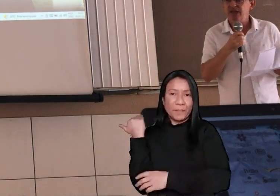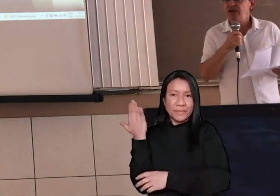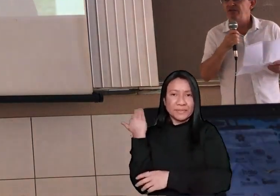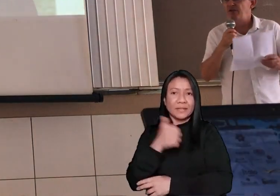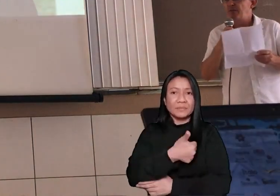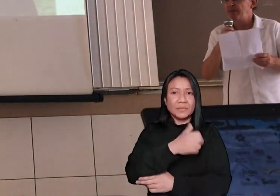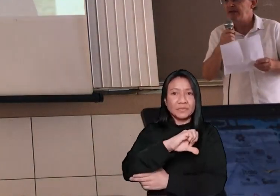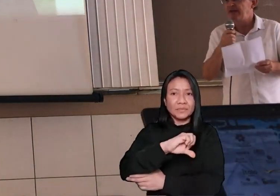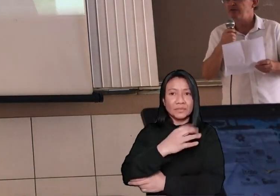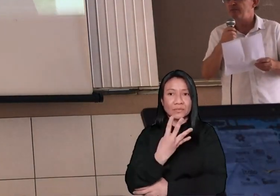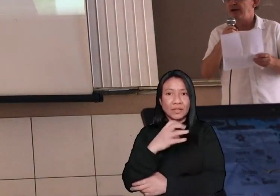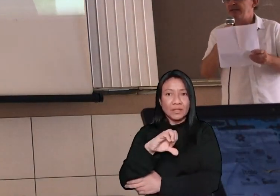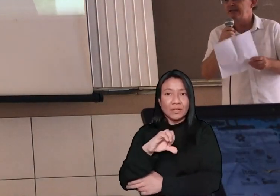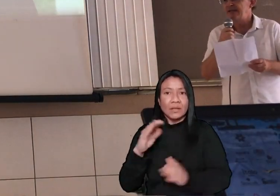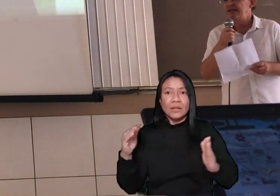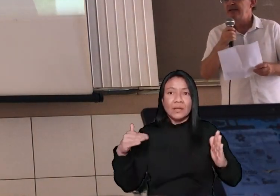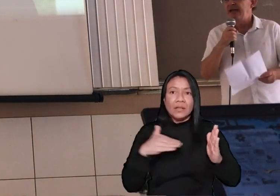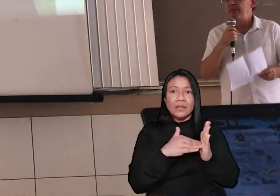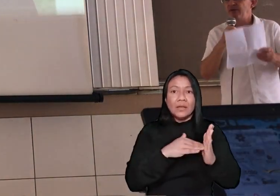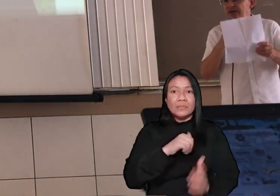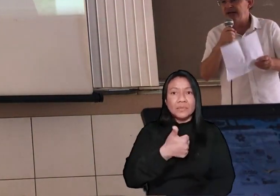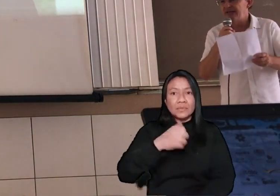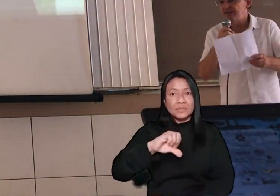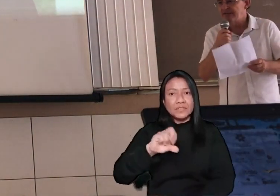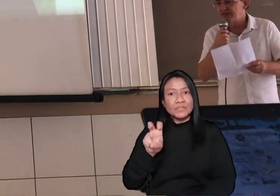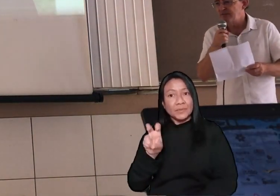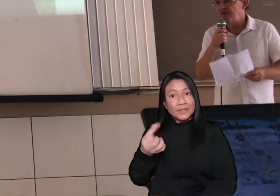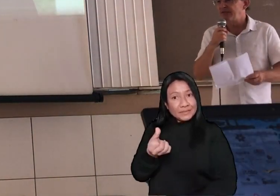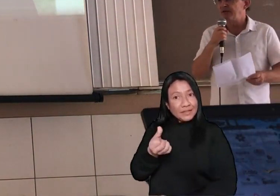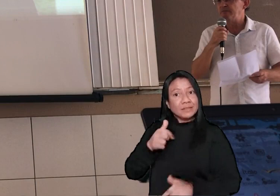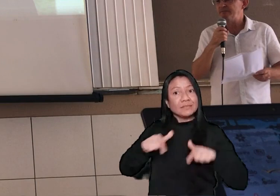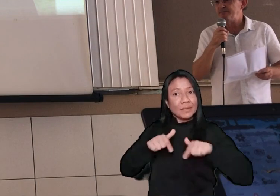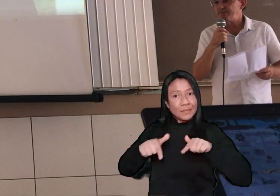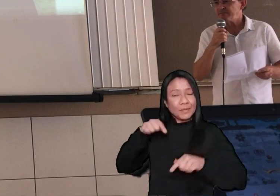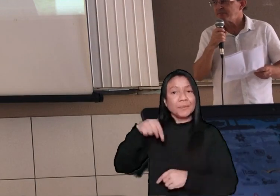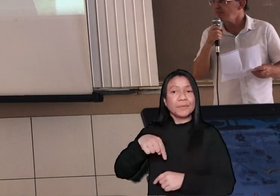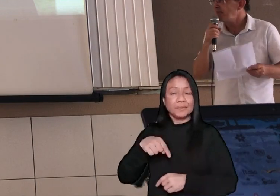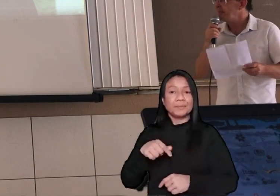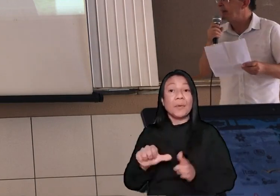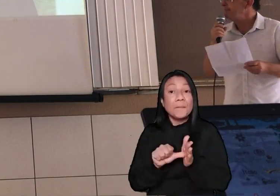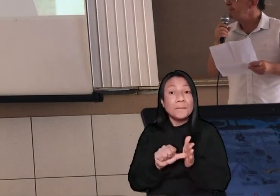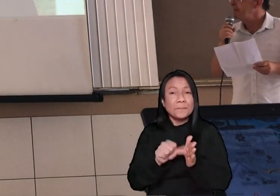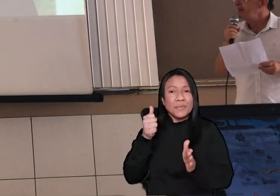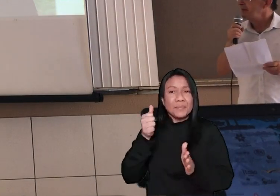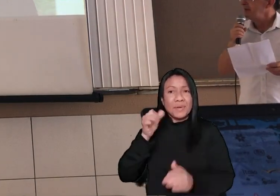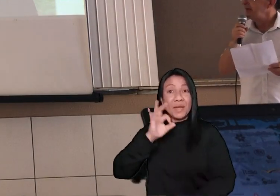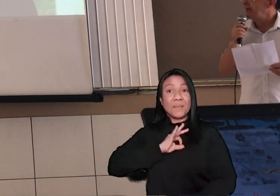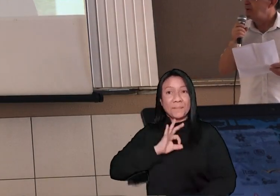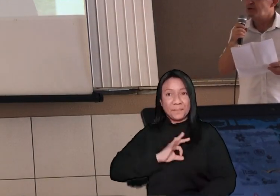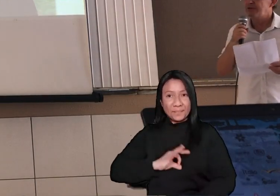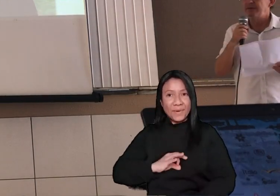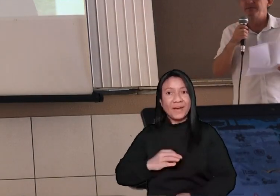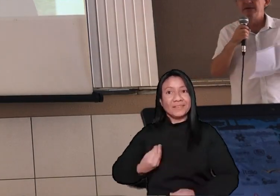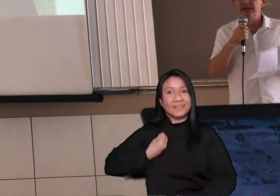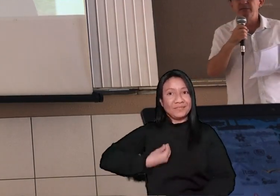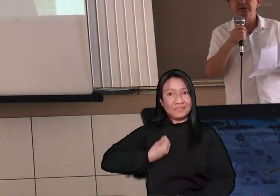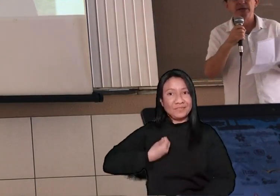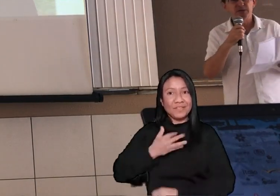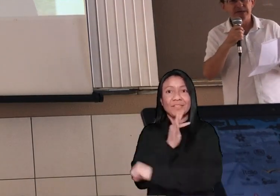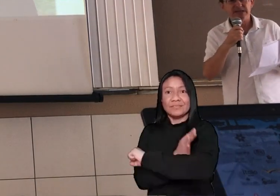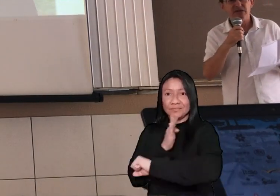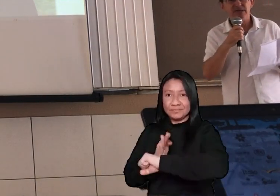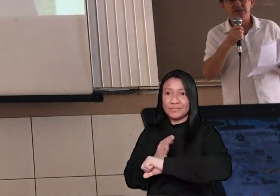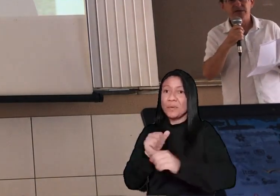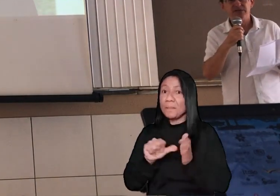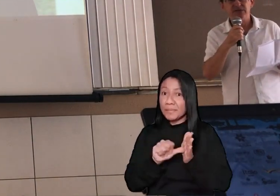1956. Foi o primeiro padre a morar em Francisco Beltrão. Tá? Eu acho que